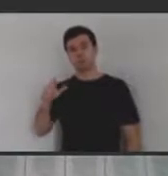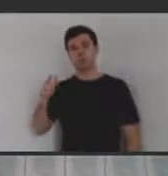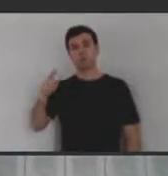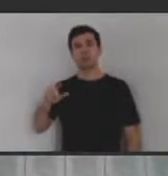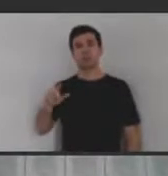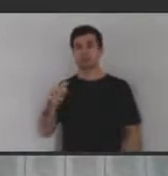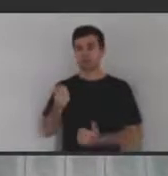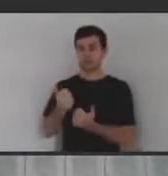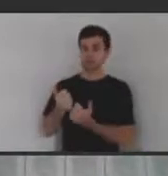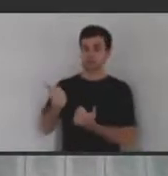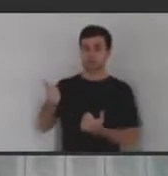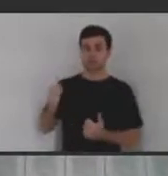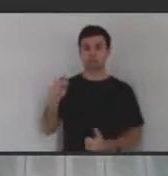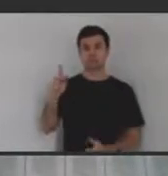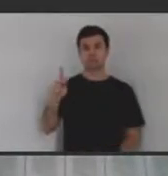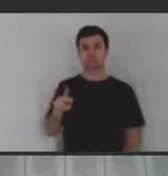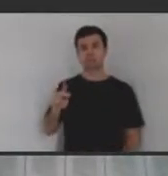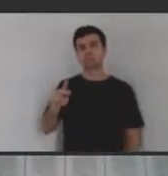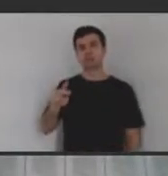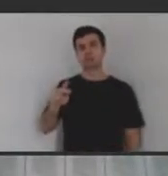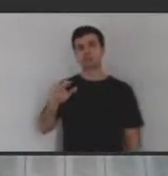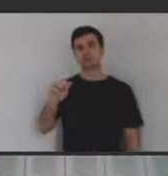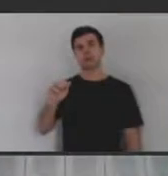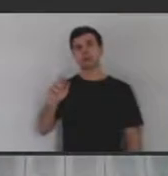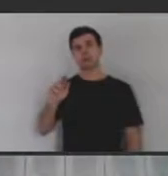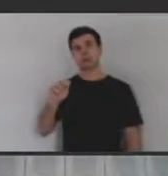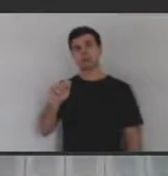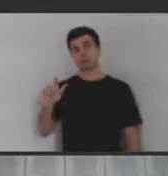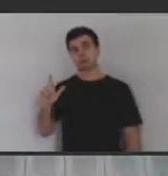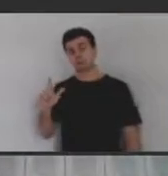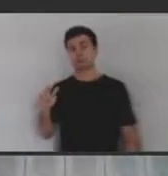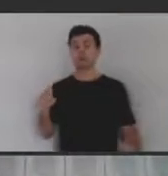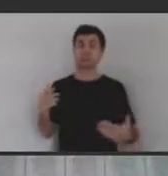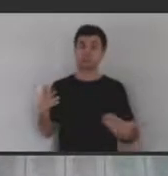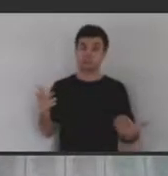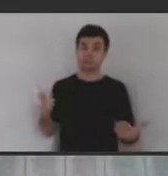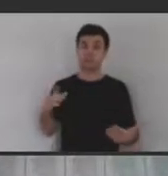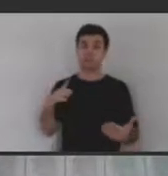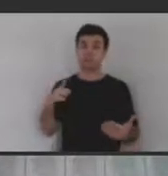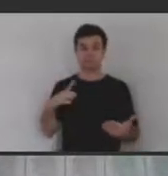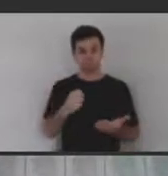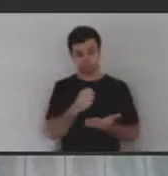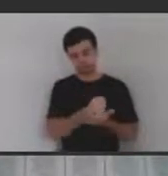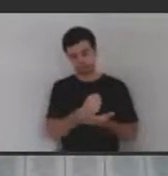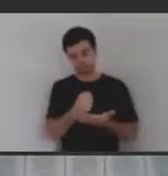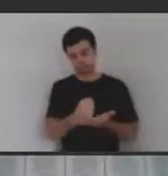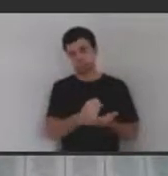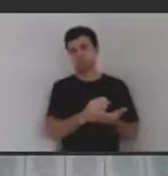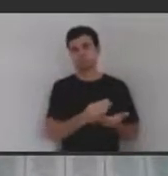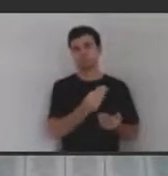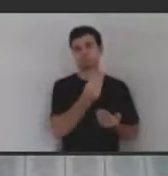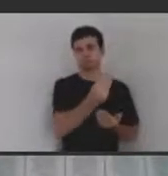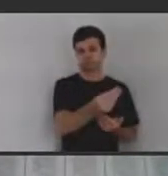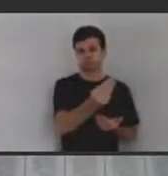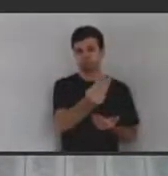vice-presidente Edgardo José Cabral. Nesse sentido, esse ato será entregue para todos os vereadores, todos os